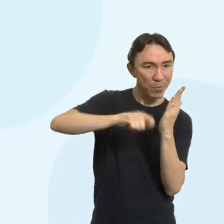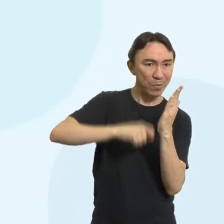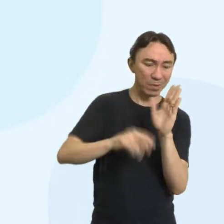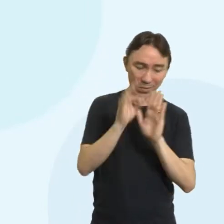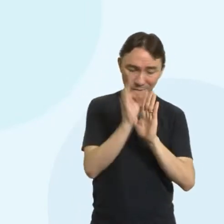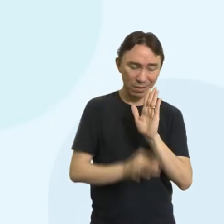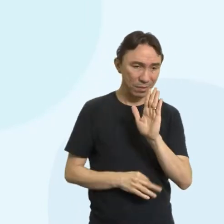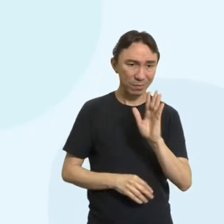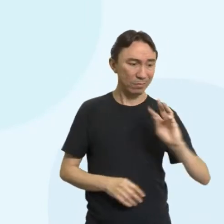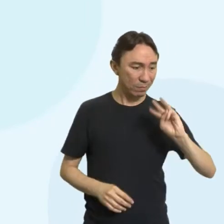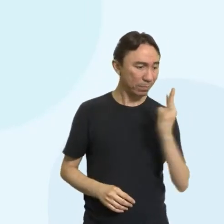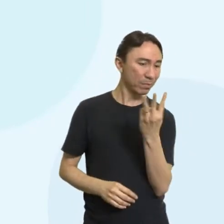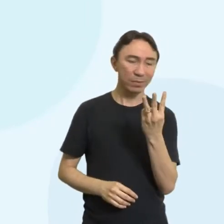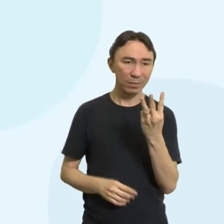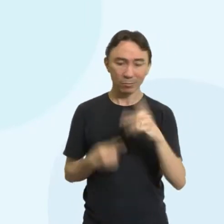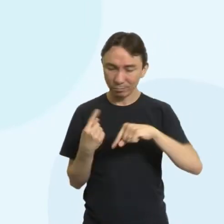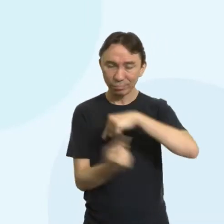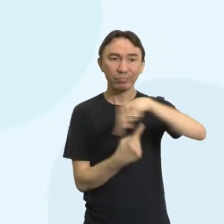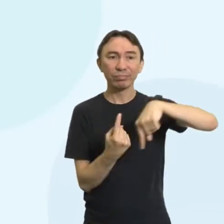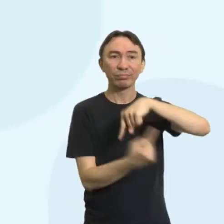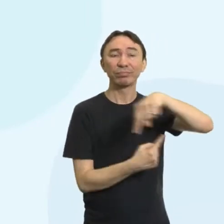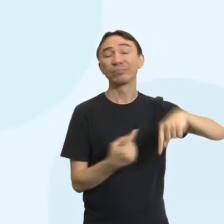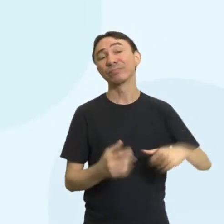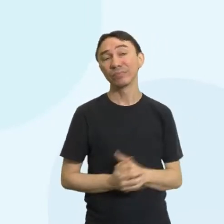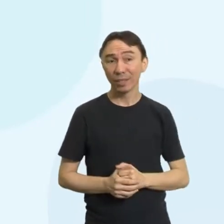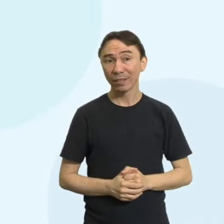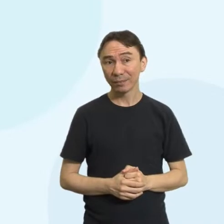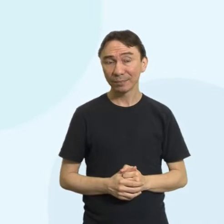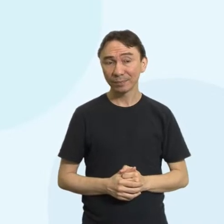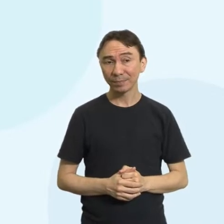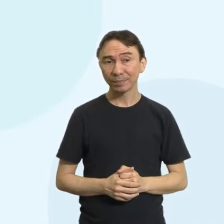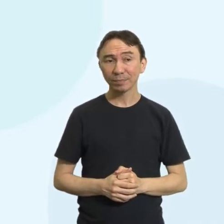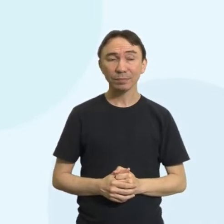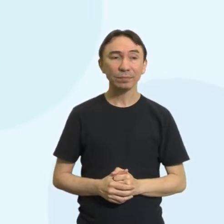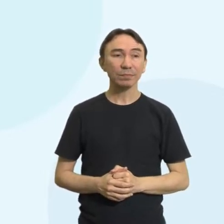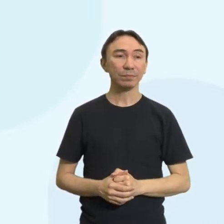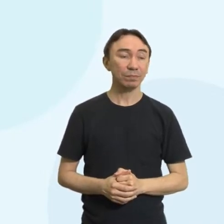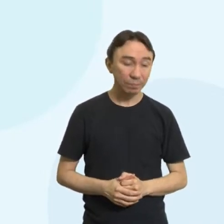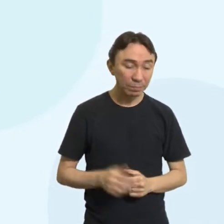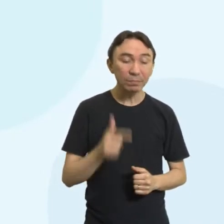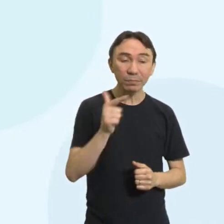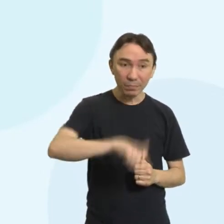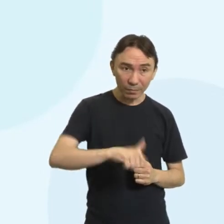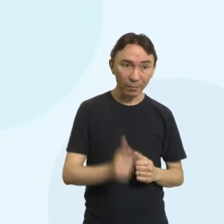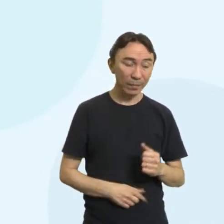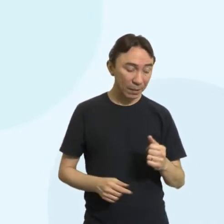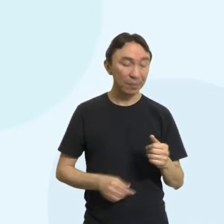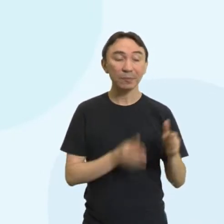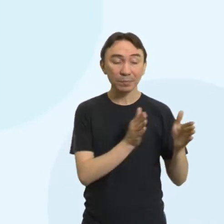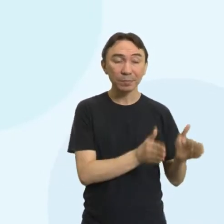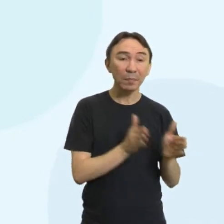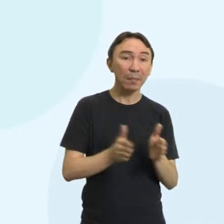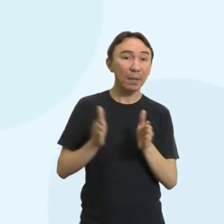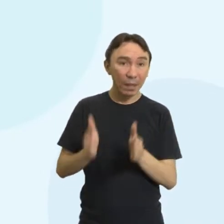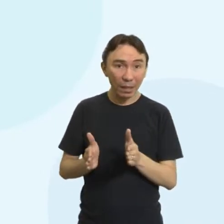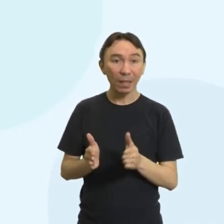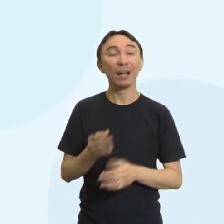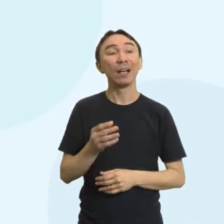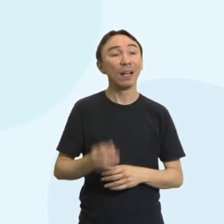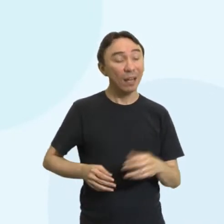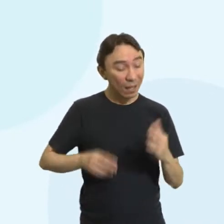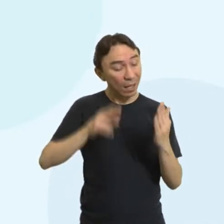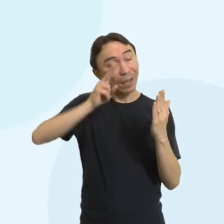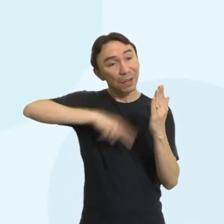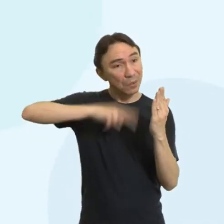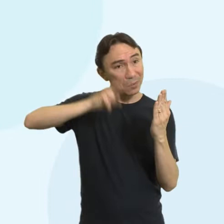interativa, certo? Próximo slide. Muito obrigada. A leitura é prática social. O estudante